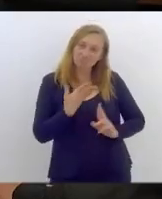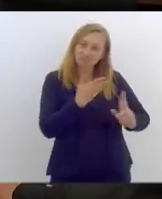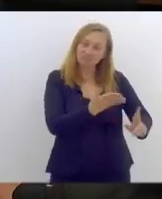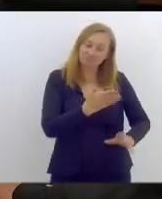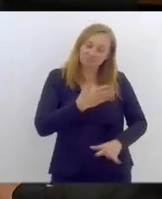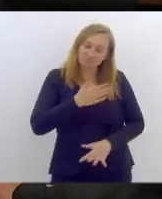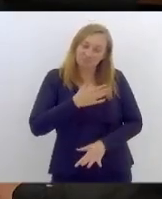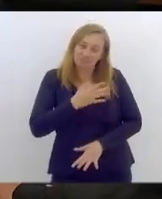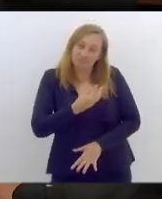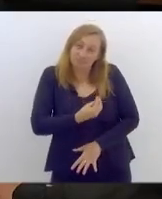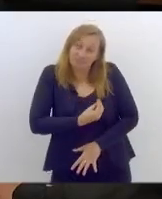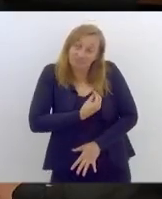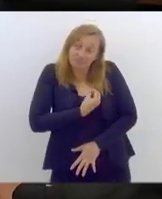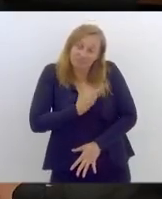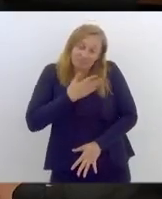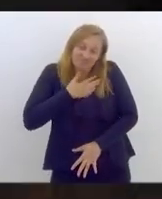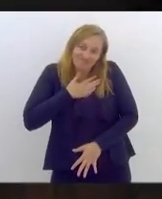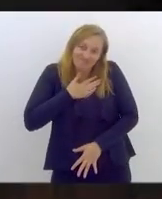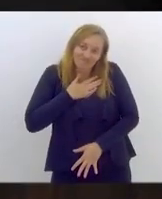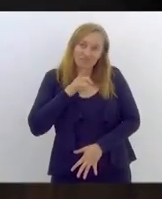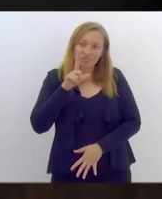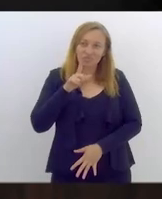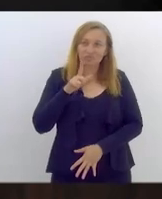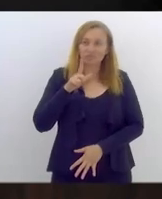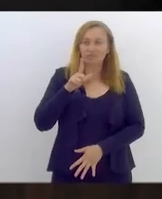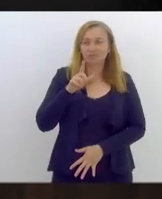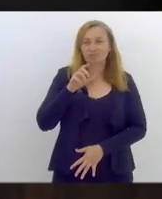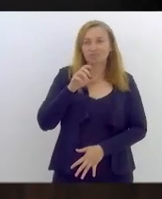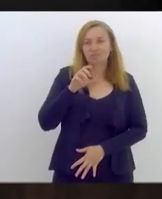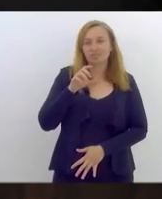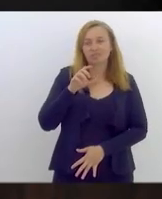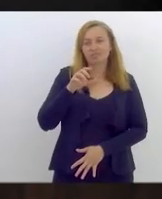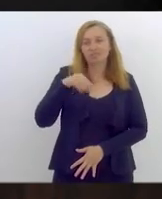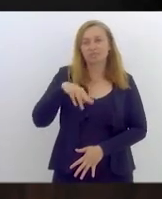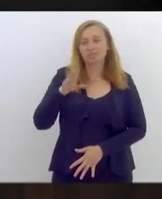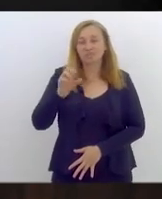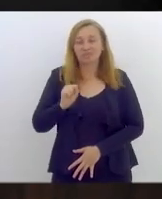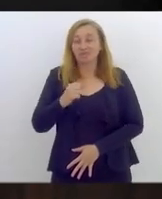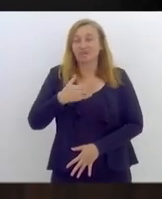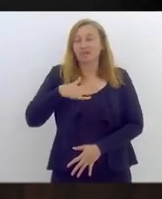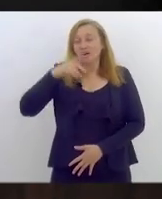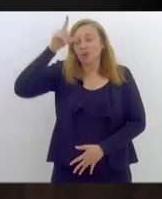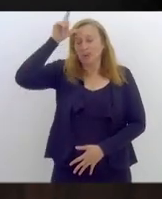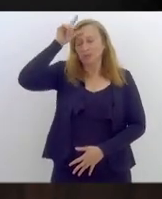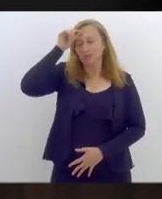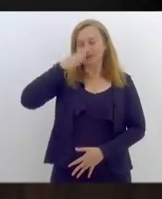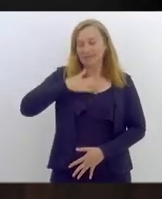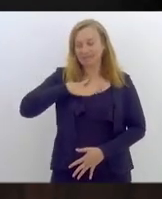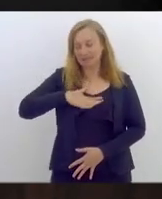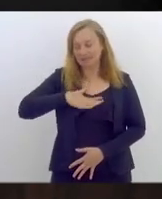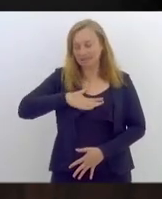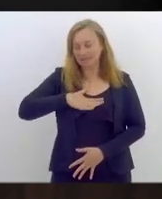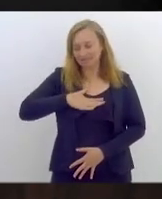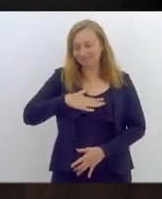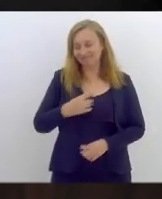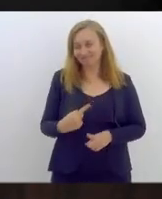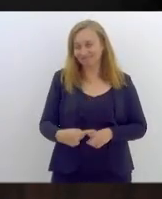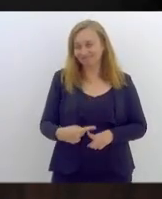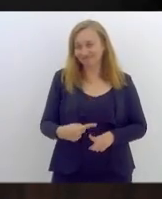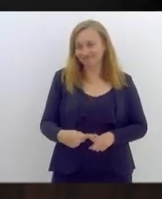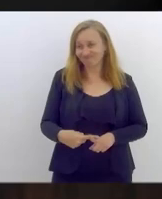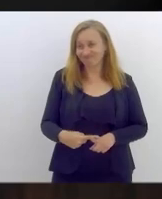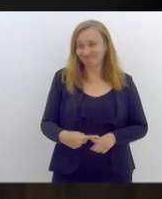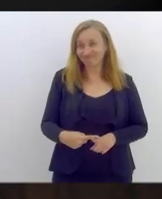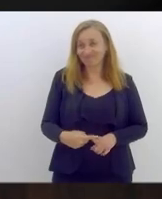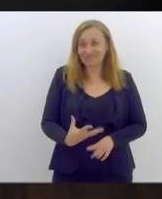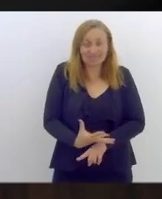mim, Muniz Sodré. Eu vou ter que respirar fundo, porque